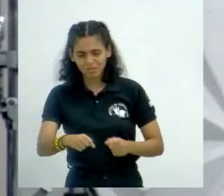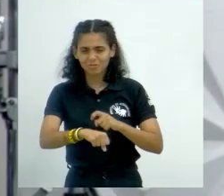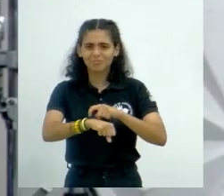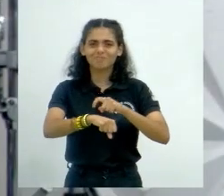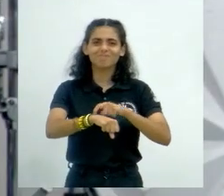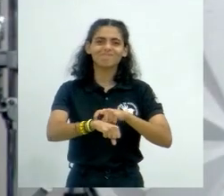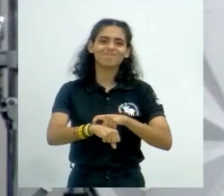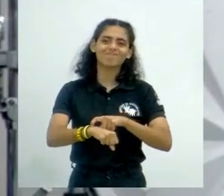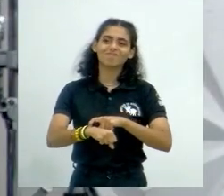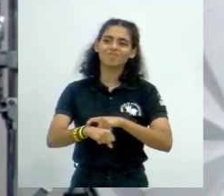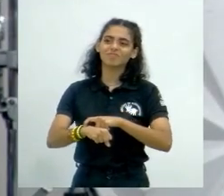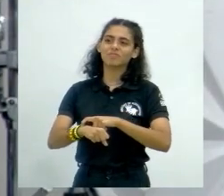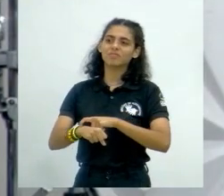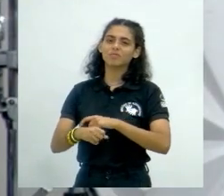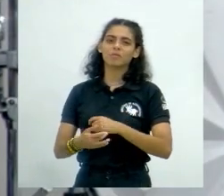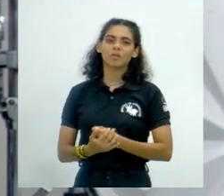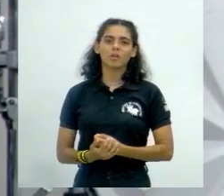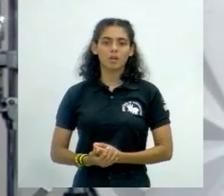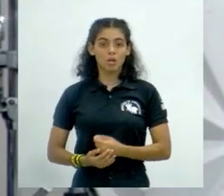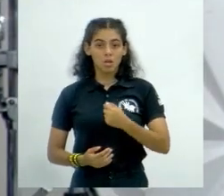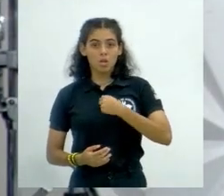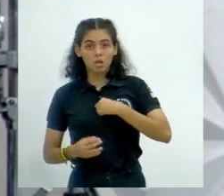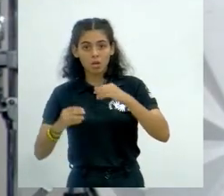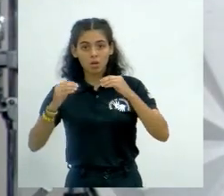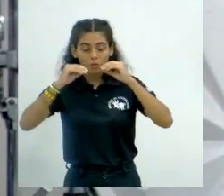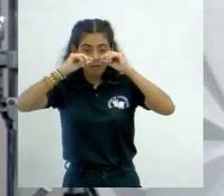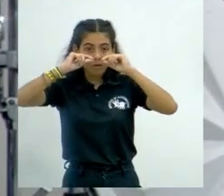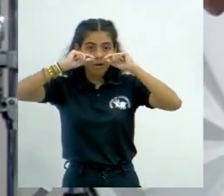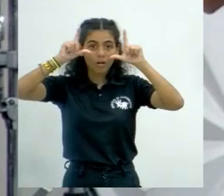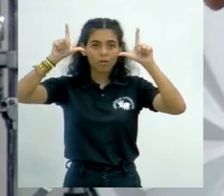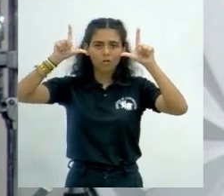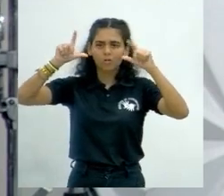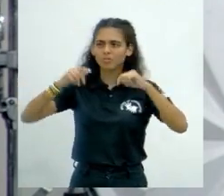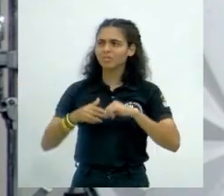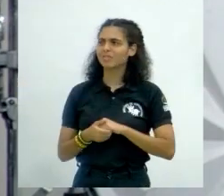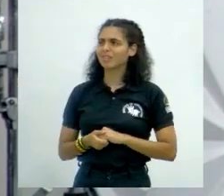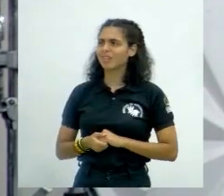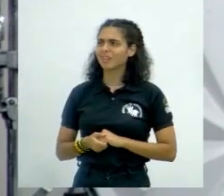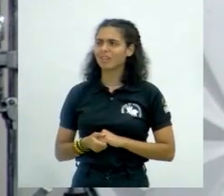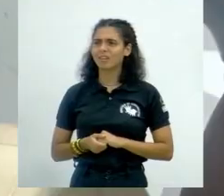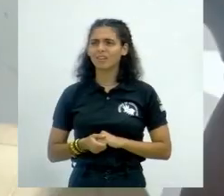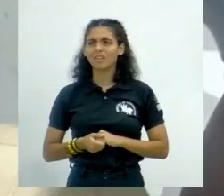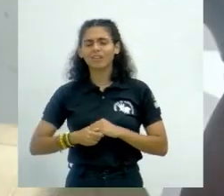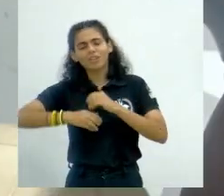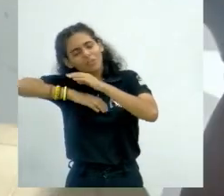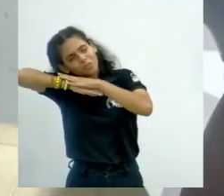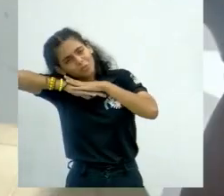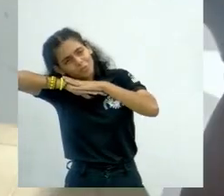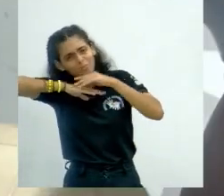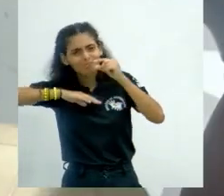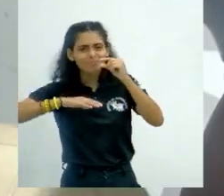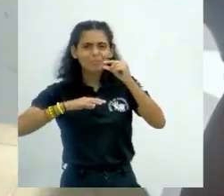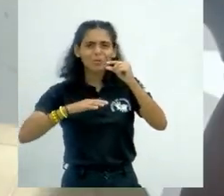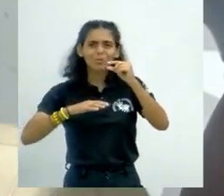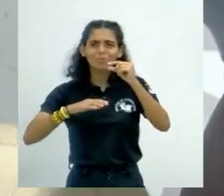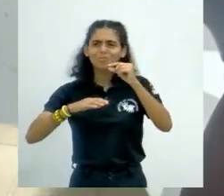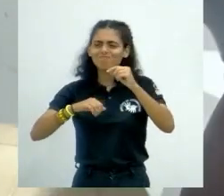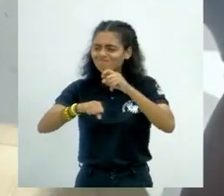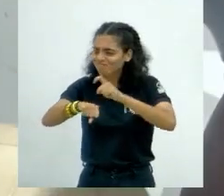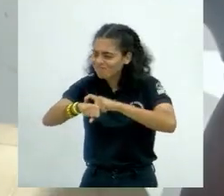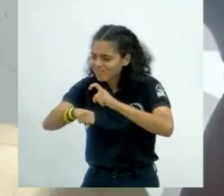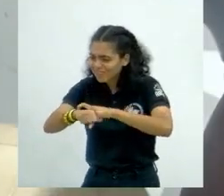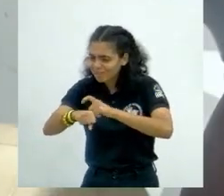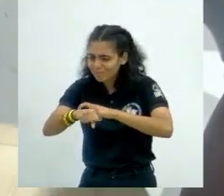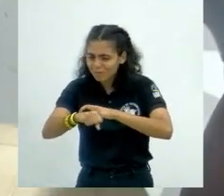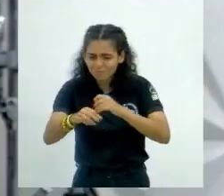adiantou acordar cedo e dormir tarde? Do que adiantou abrir mão de tantas coisas, abrir mão do meu tempo com a